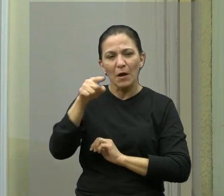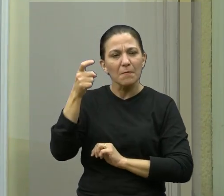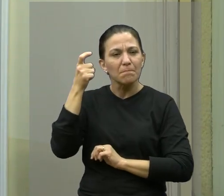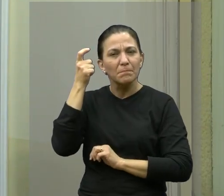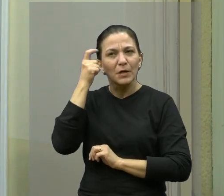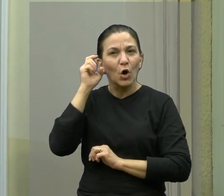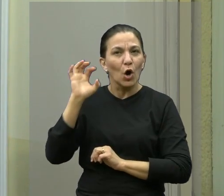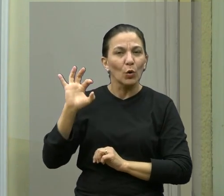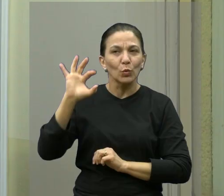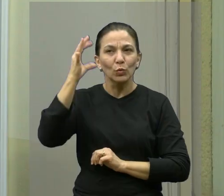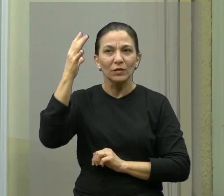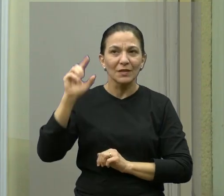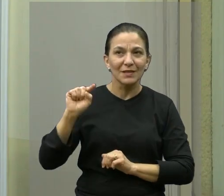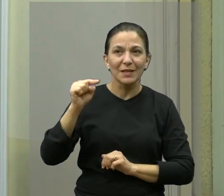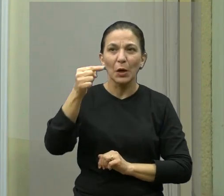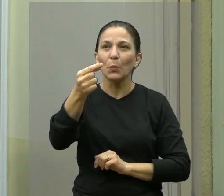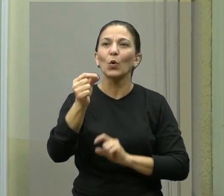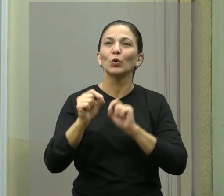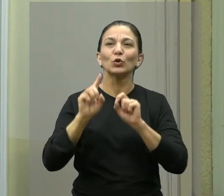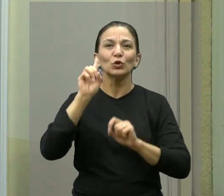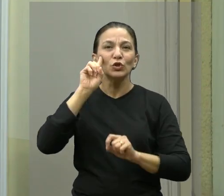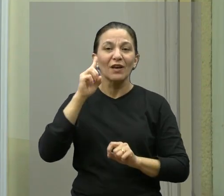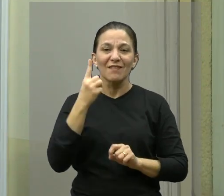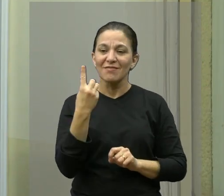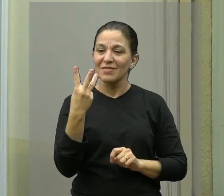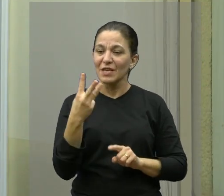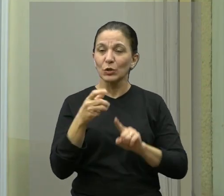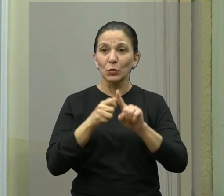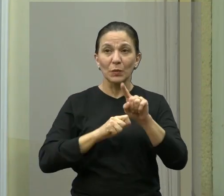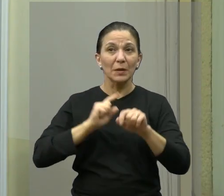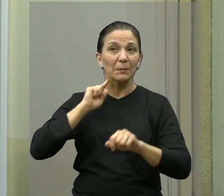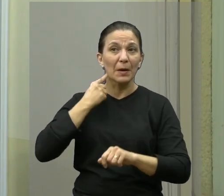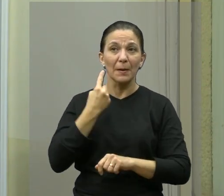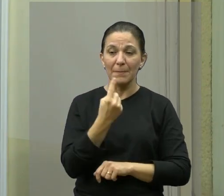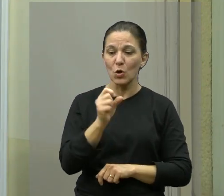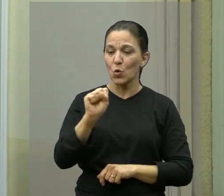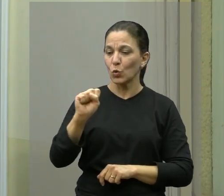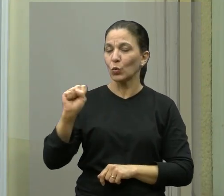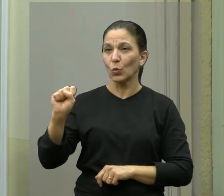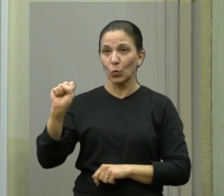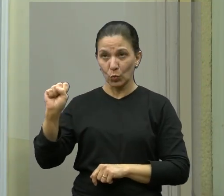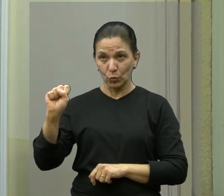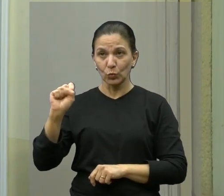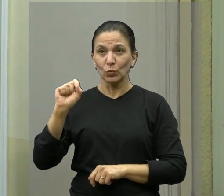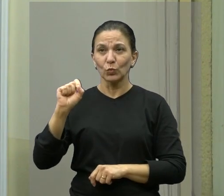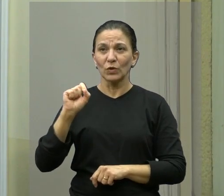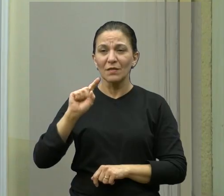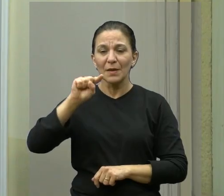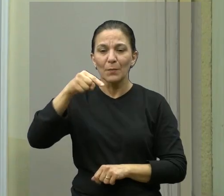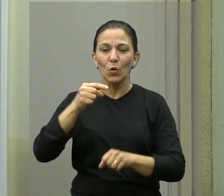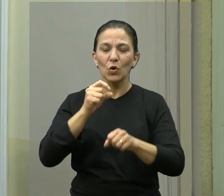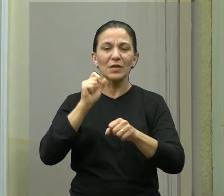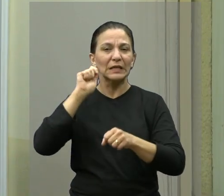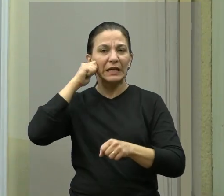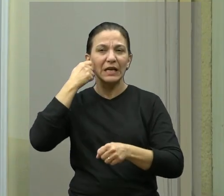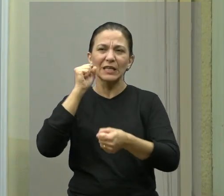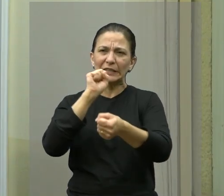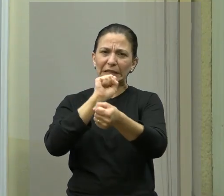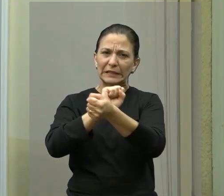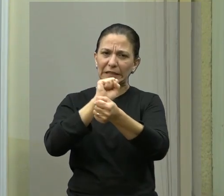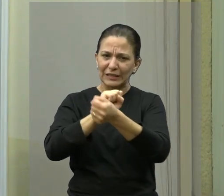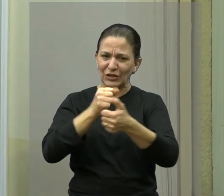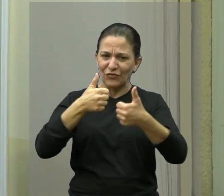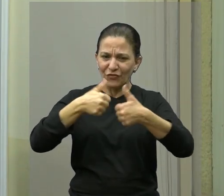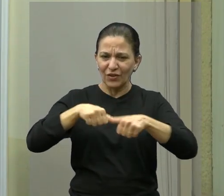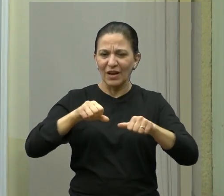o que aconteceu após o dia 13 de maio de 1888, depois dos negros viverem escravizados aqui